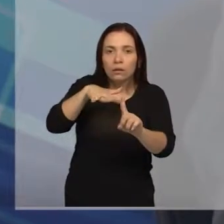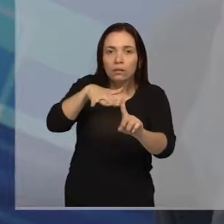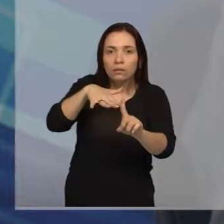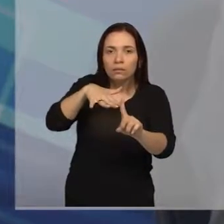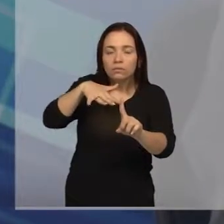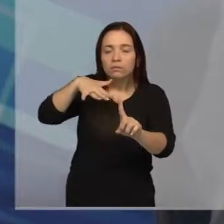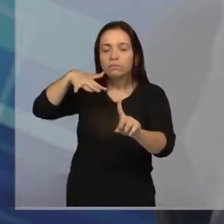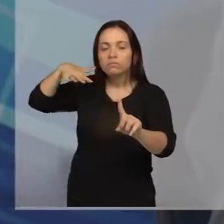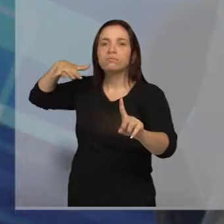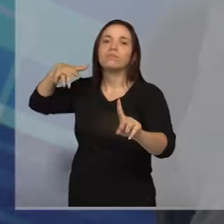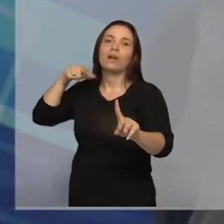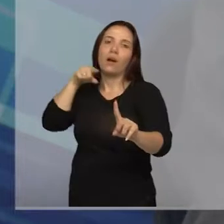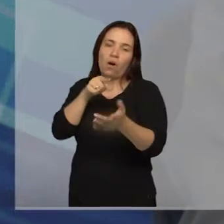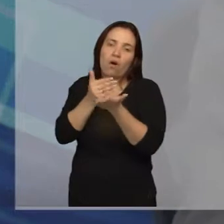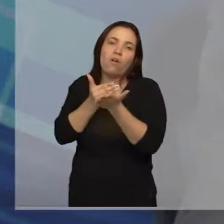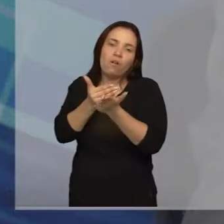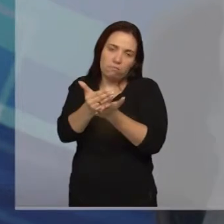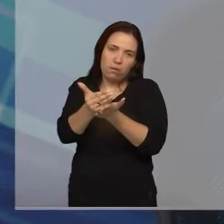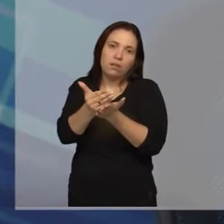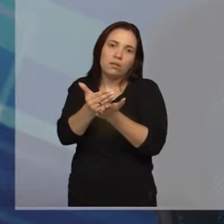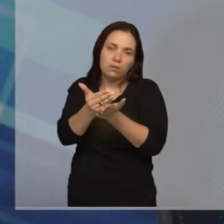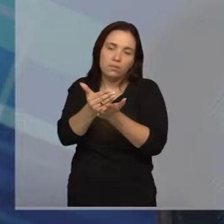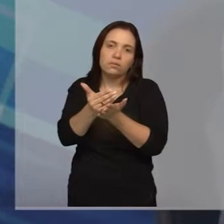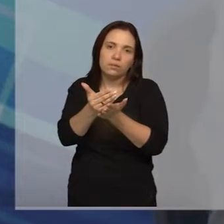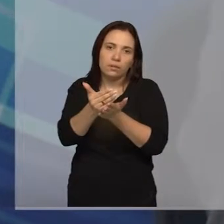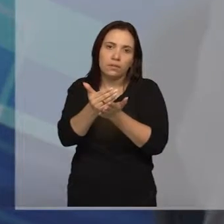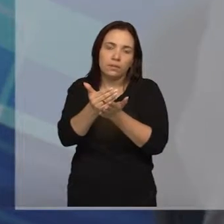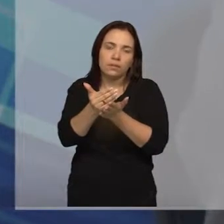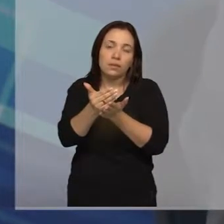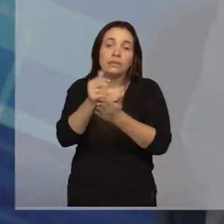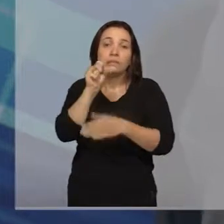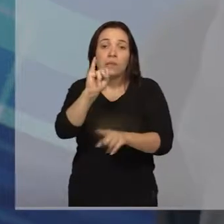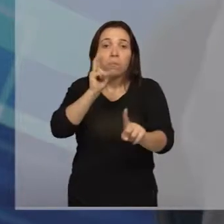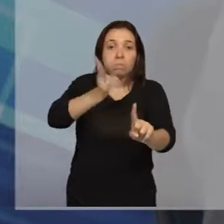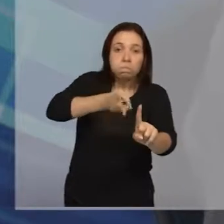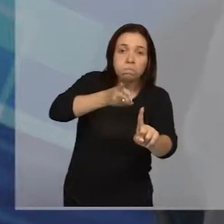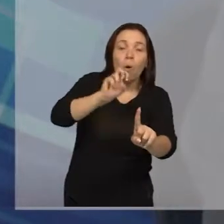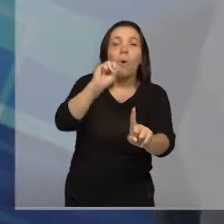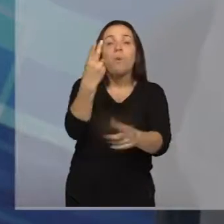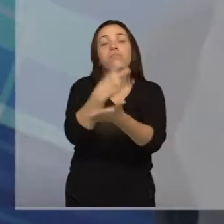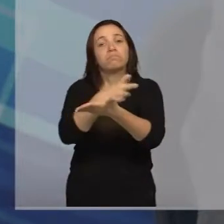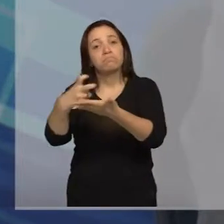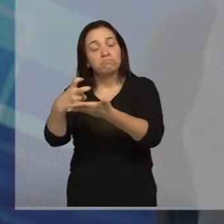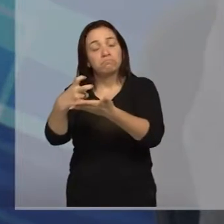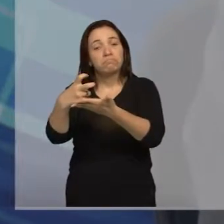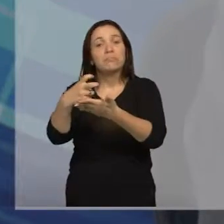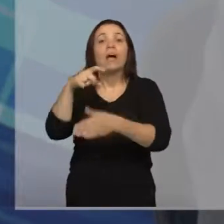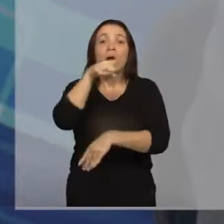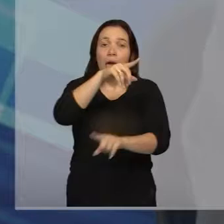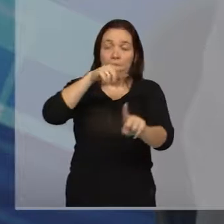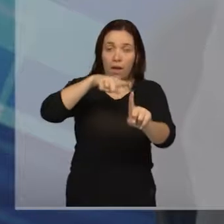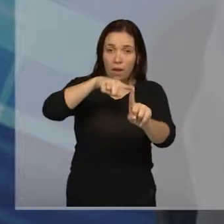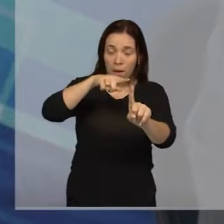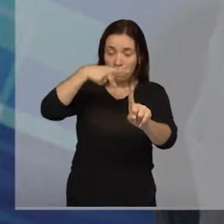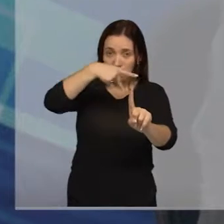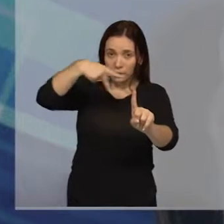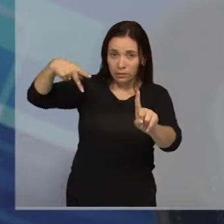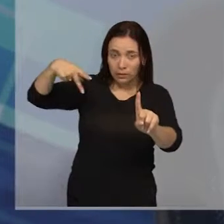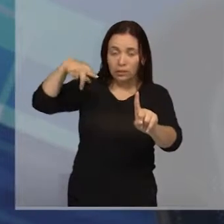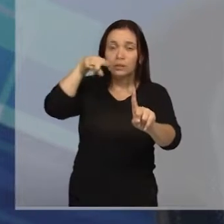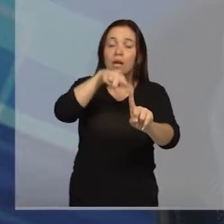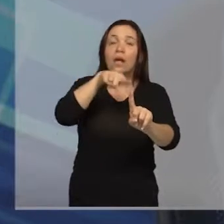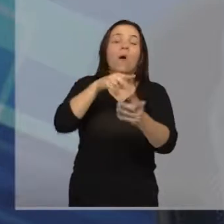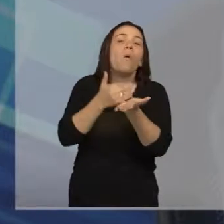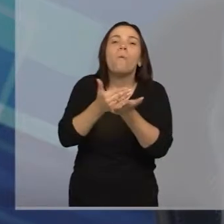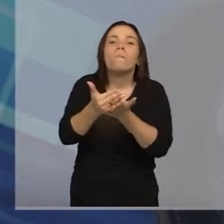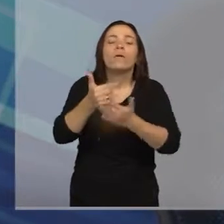perdendo sua legitimidade e aí mantém-se mais um outro governo ou cai. Quer dizer, a gente está diante de uma situação em que o próprio governo, as ações